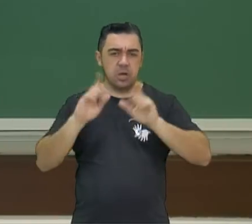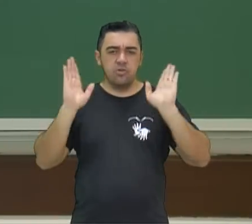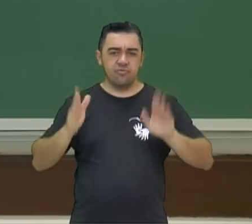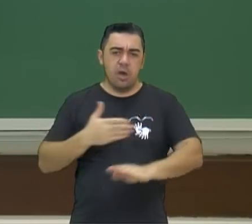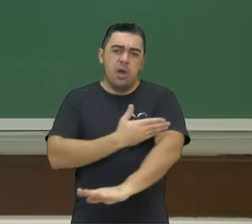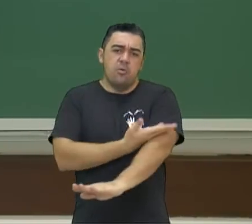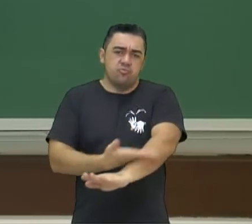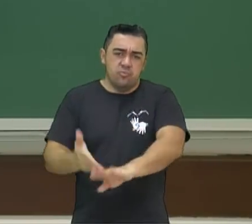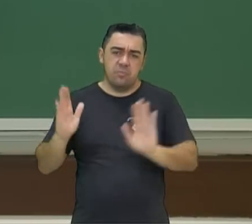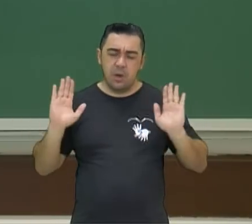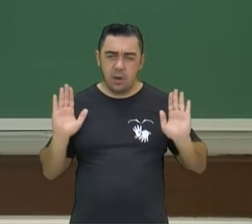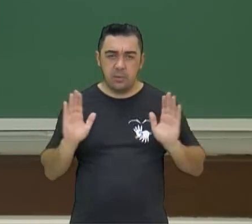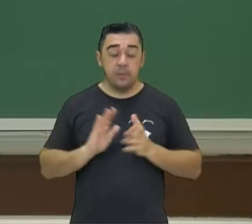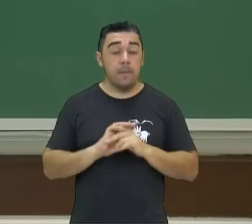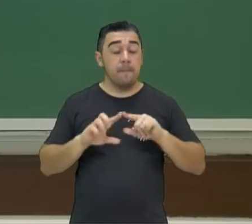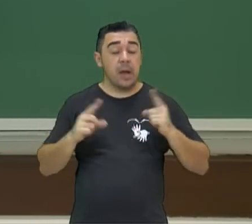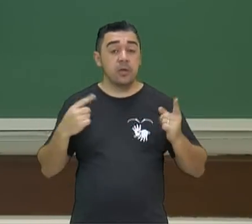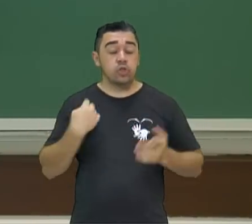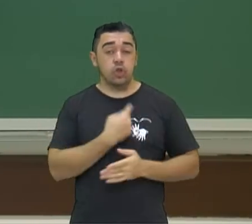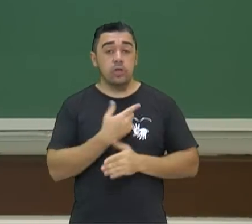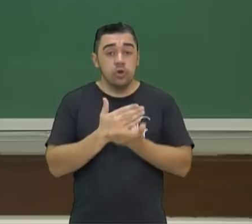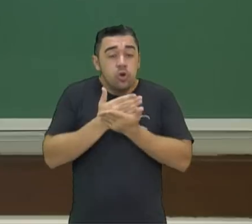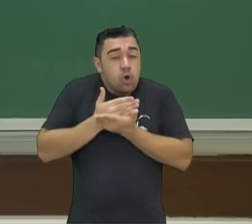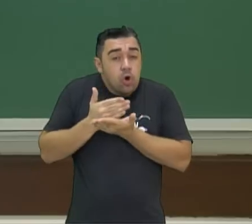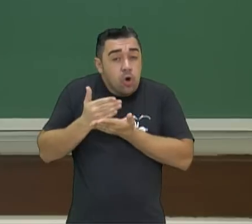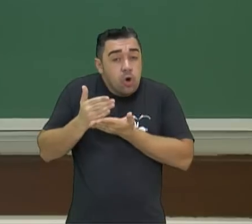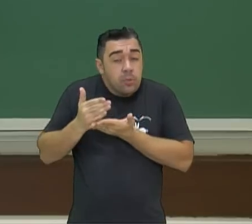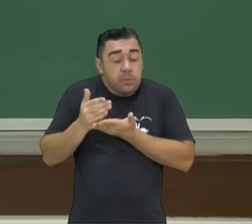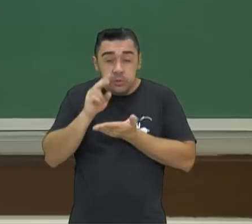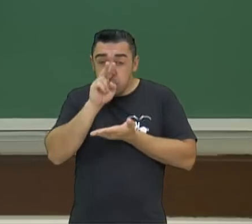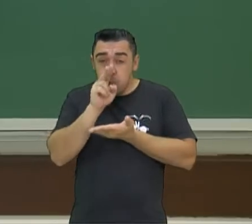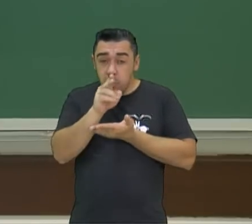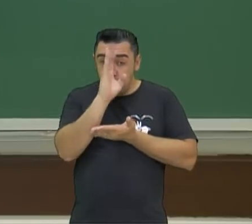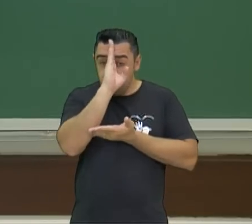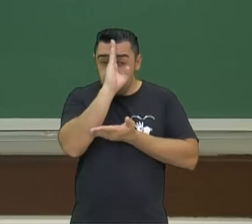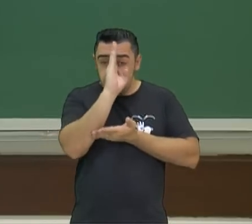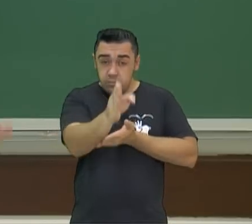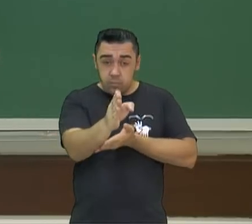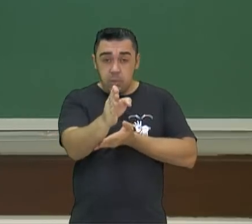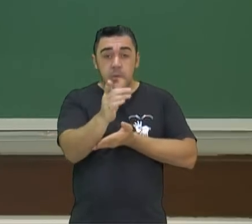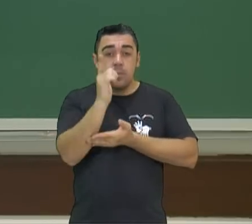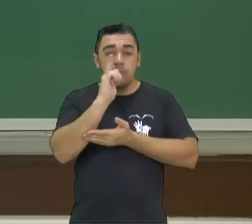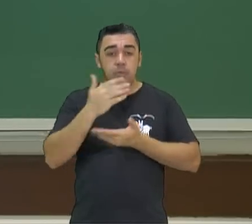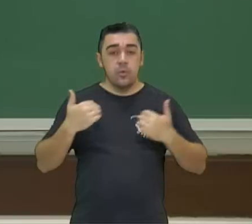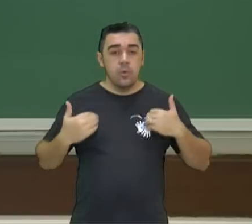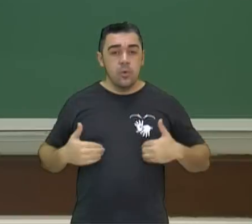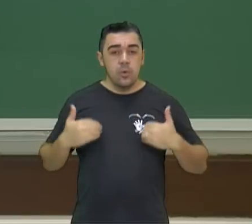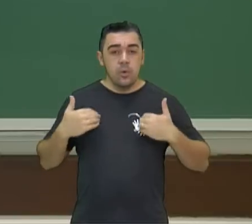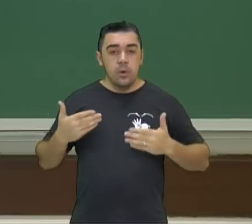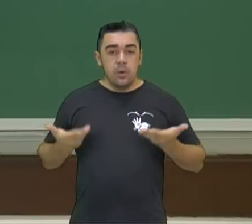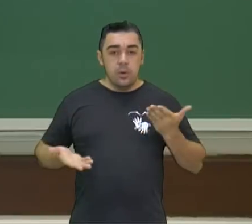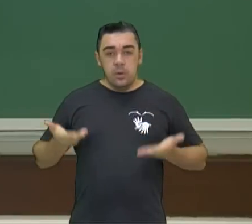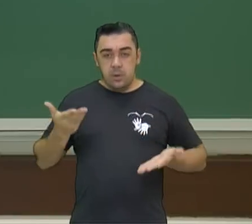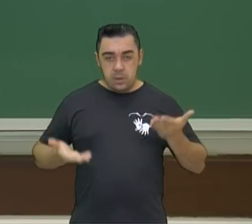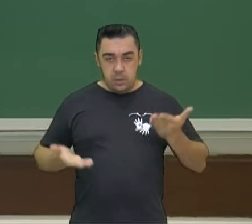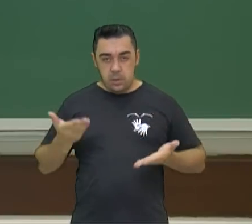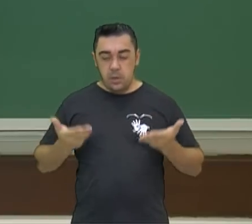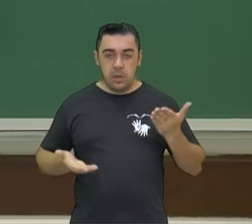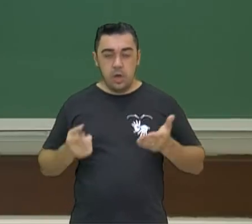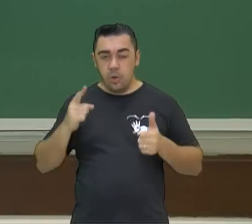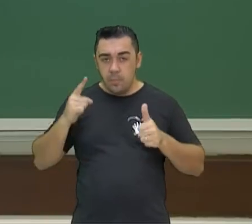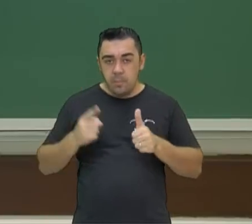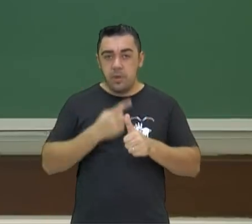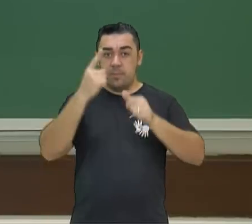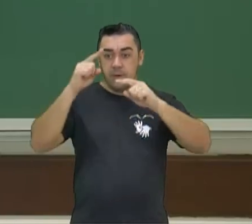ponto, né? Mas no início sim, para que você consiga adquirir esse equilíbrio, para que você vença o primeiro